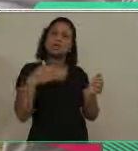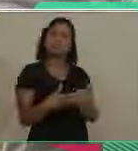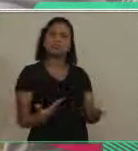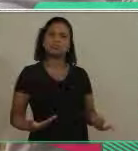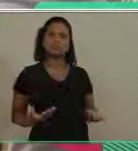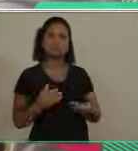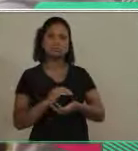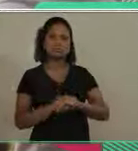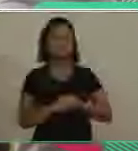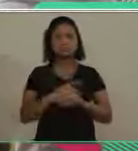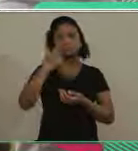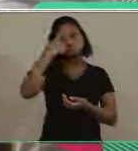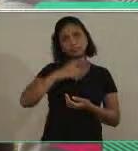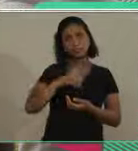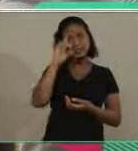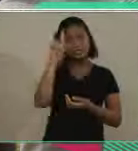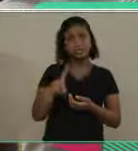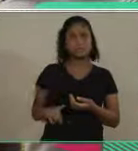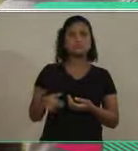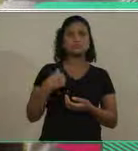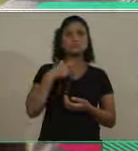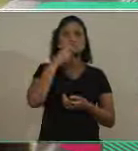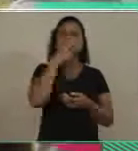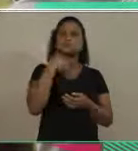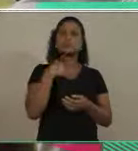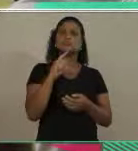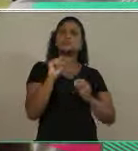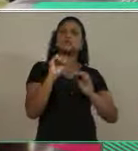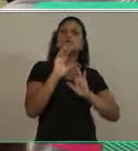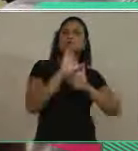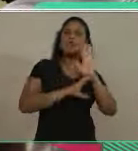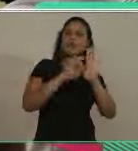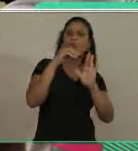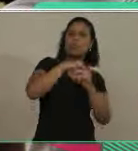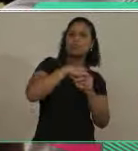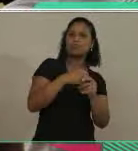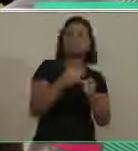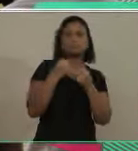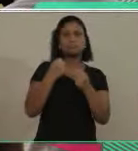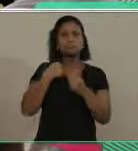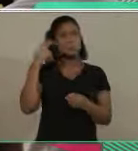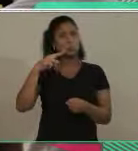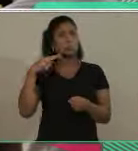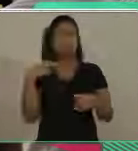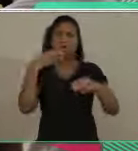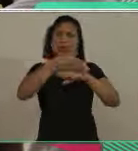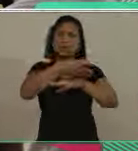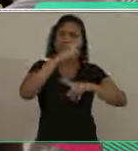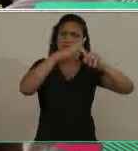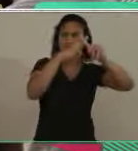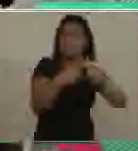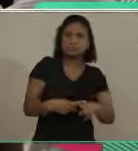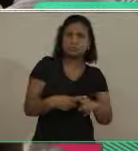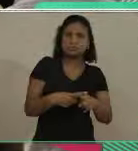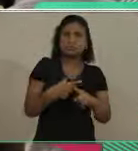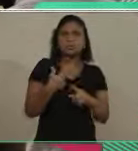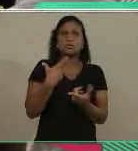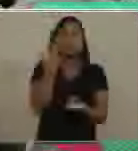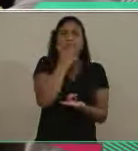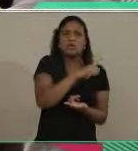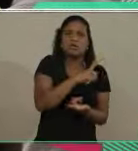tendo um currículo muito extenso eu nunca entrei numa competição assim com o propósito de